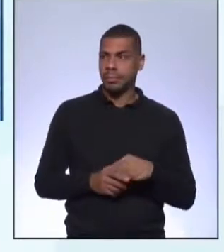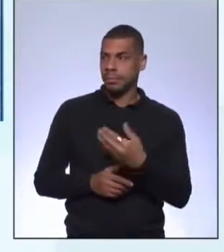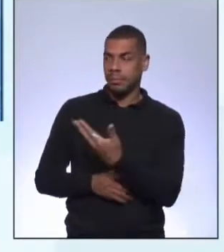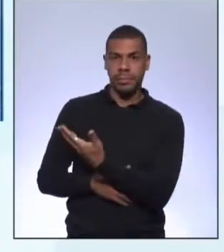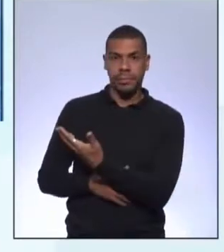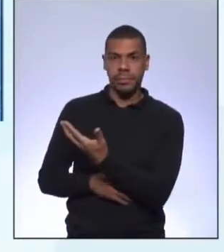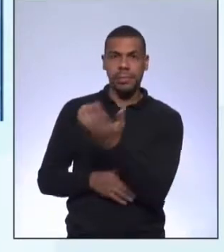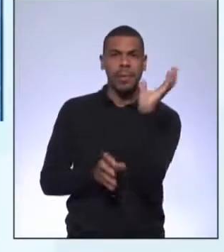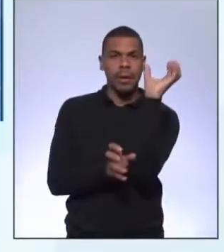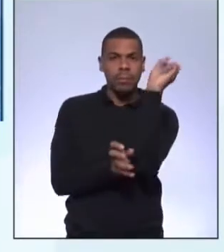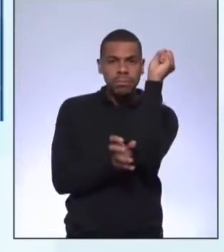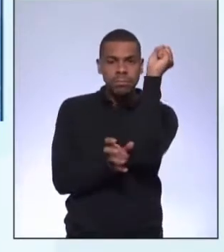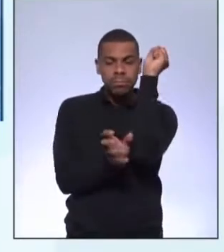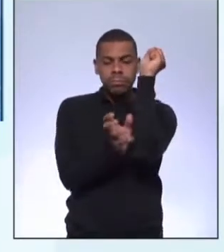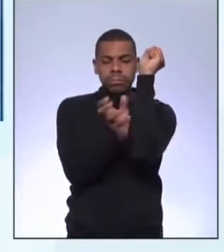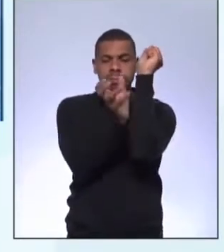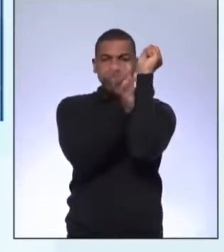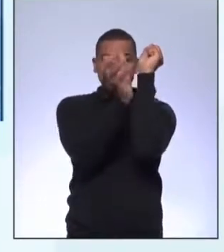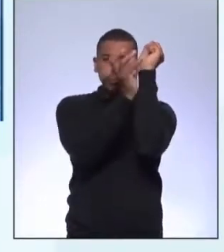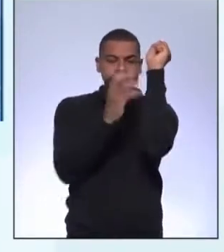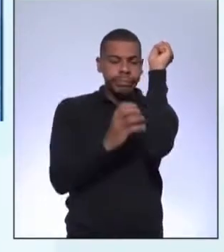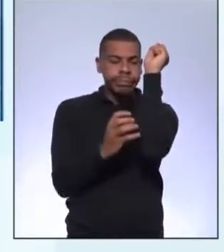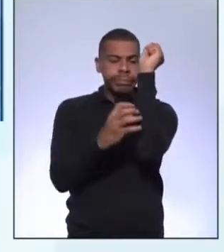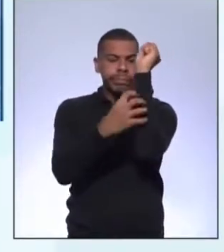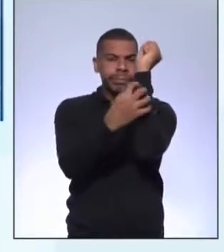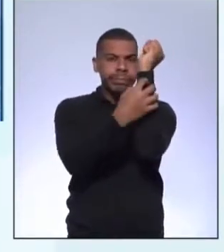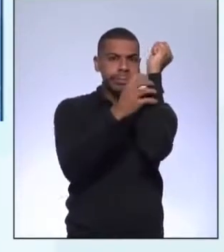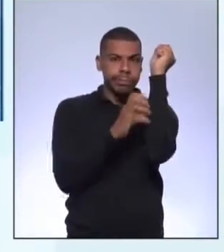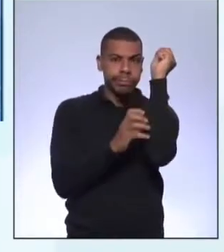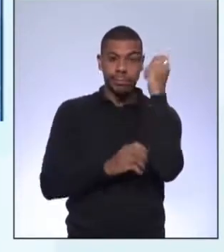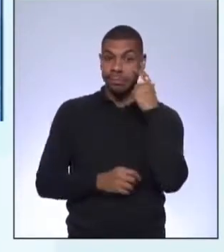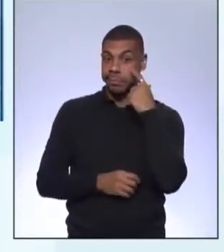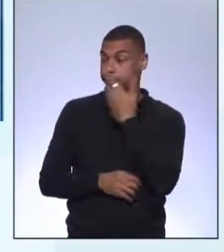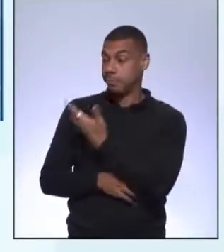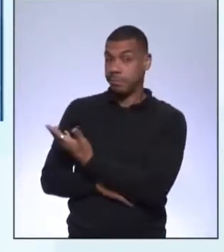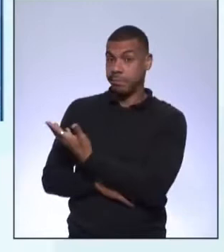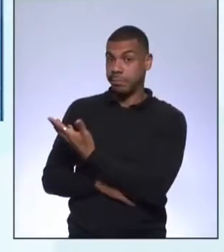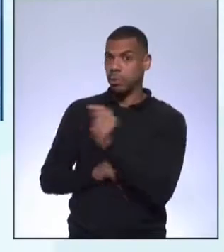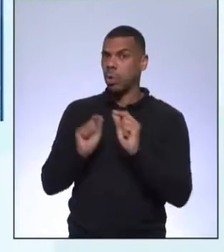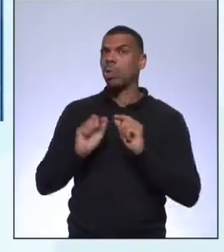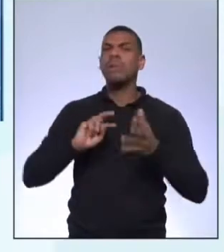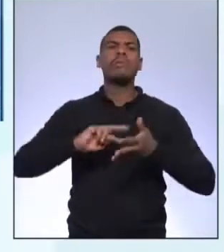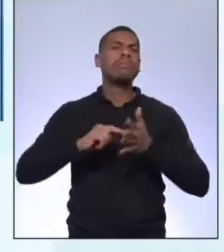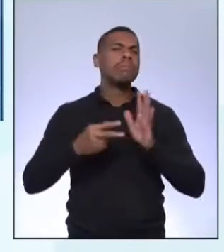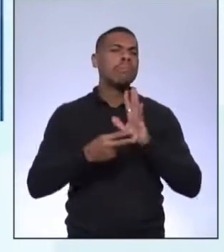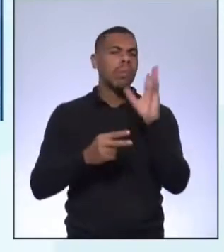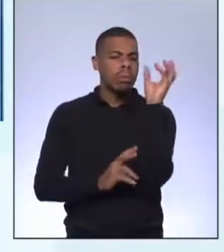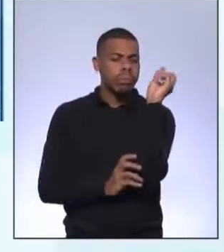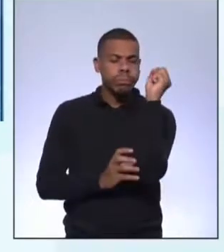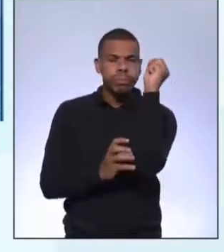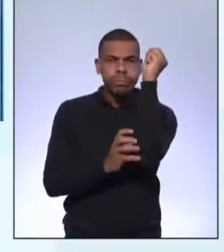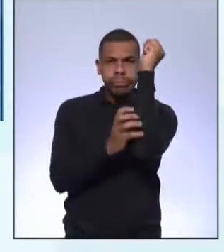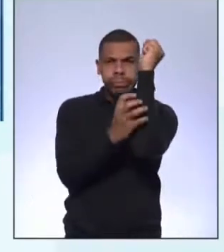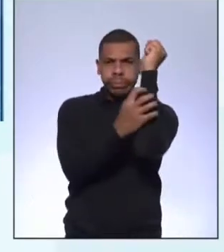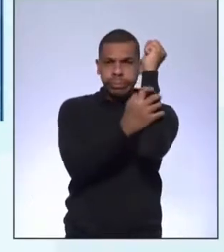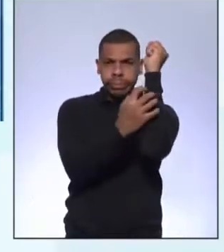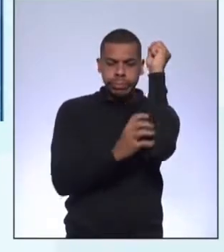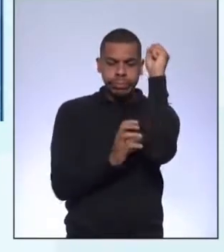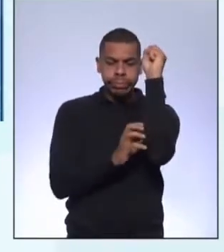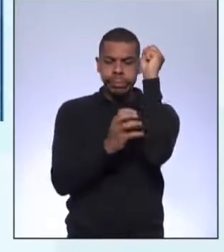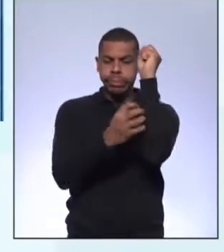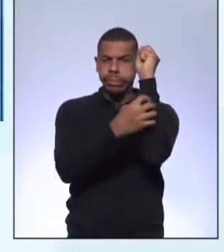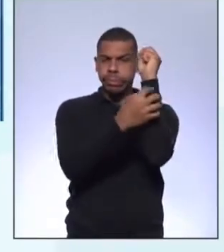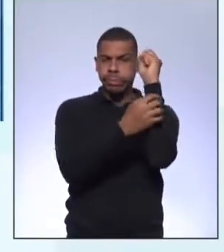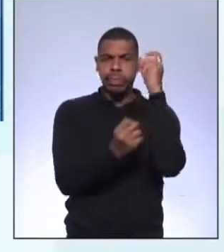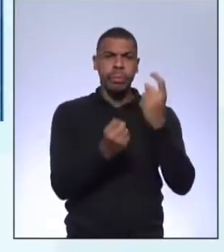Tem a vegetação um pouquinho mais aberta, né? Apesar de cerrado querer dizer fechado, tá? Mas ele vai ter uma vegetação um pouquinho mais